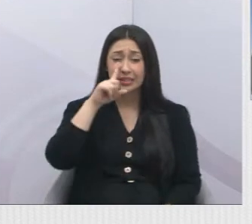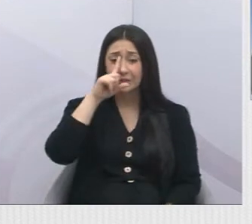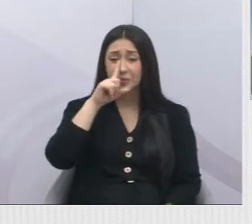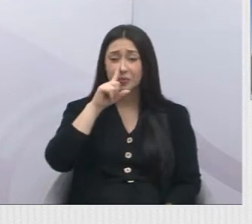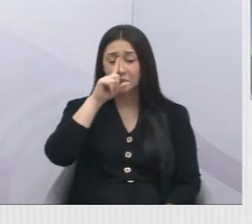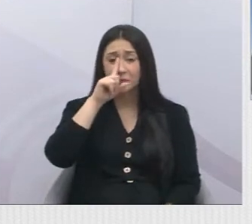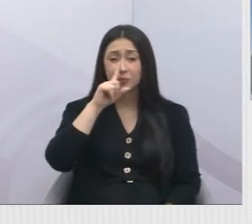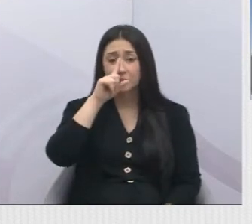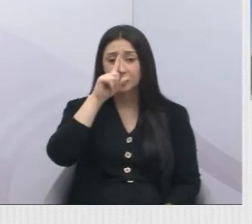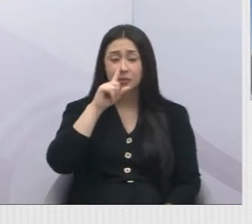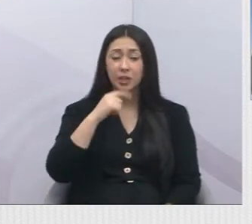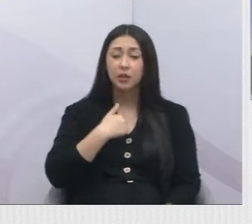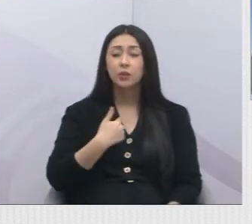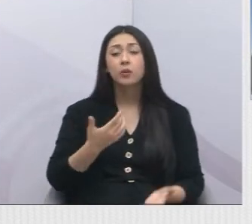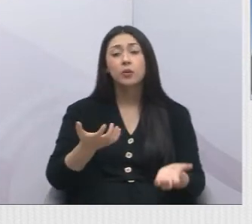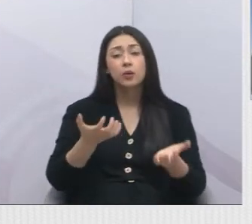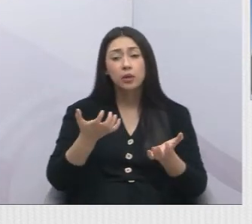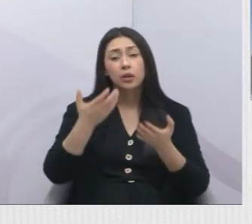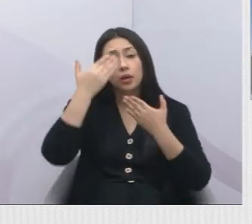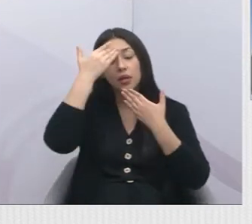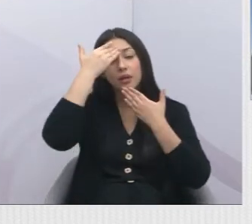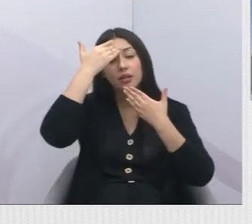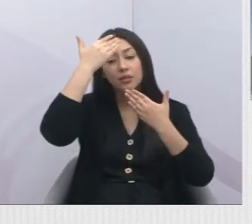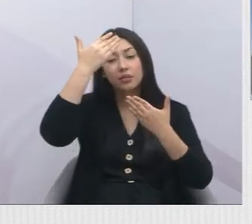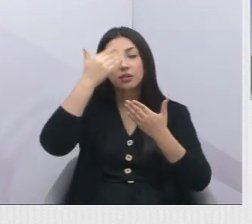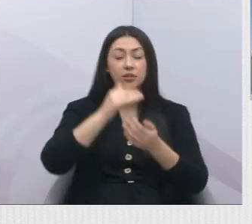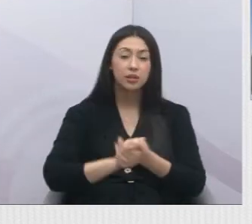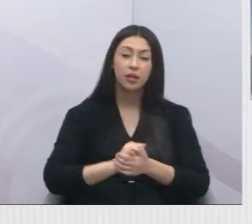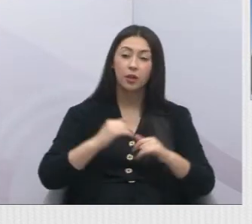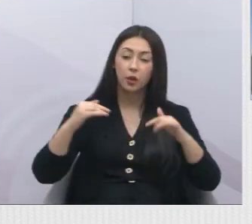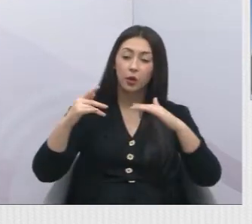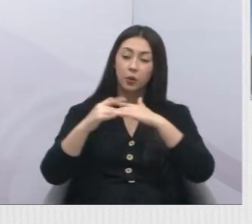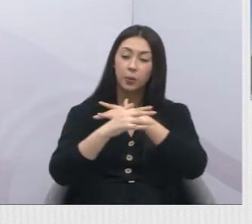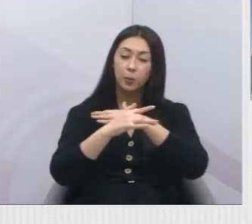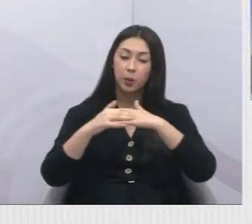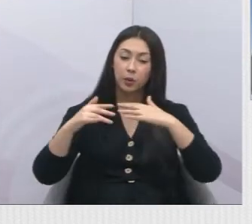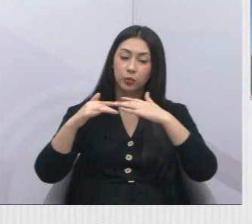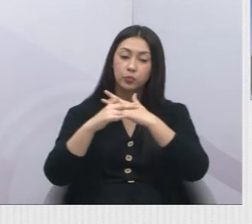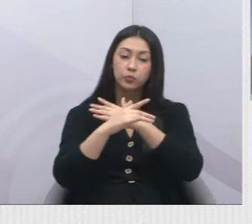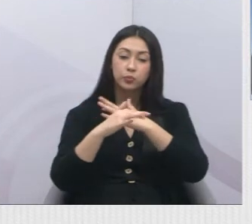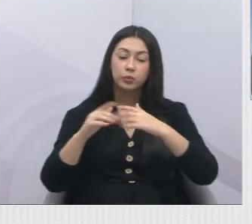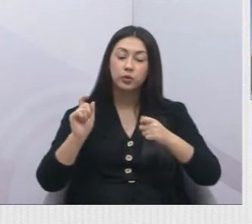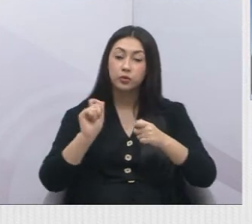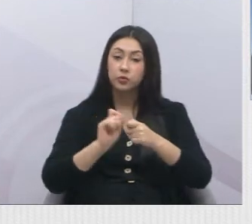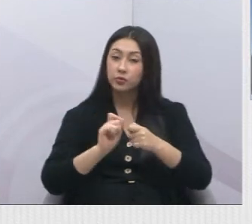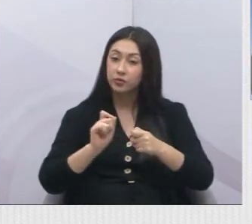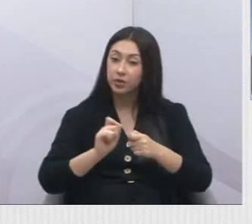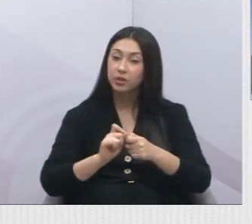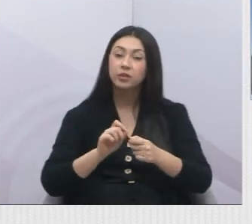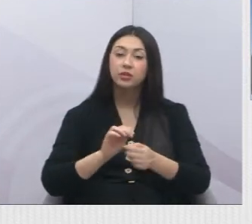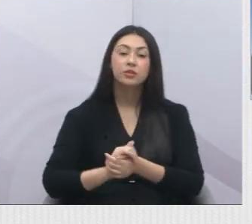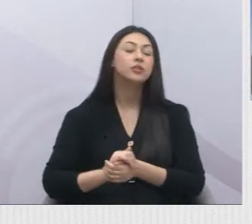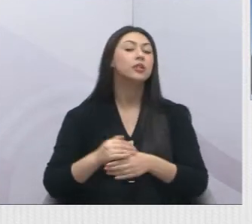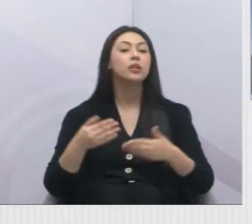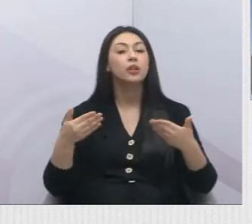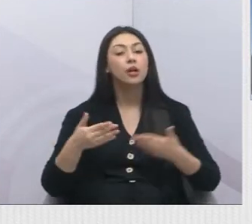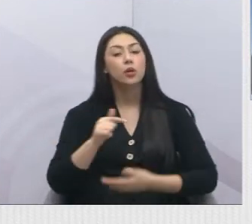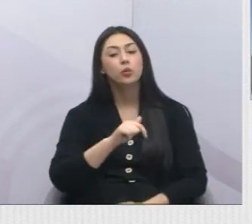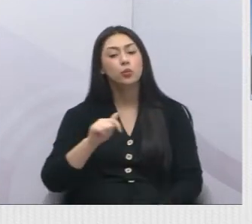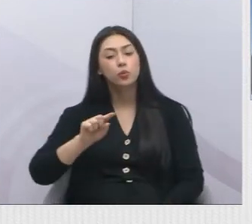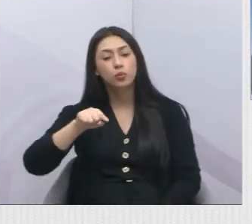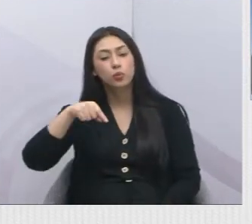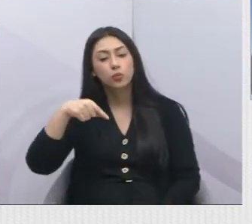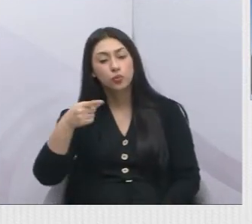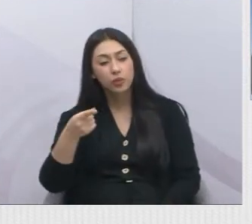perigoso. Então, quero agradecer o pessoal da mobilidade urbana que fez. E eles vão lá agora, semana que vem,